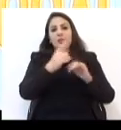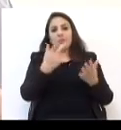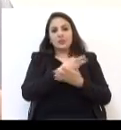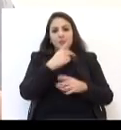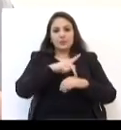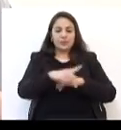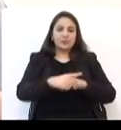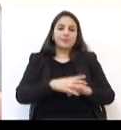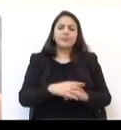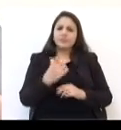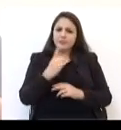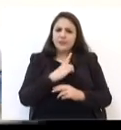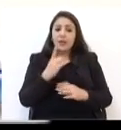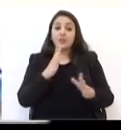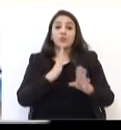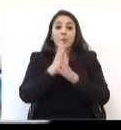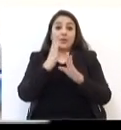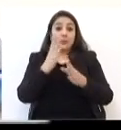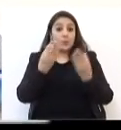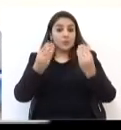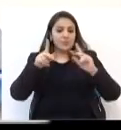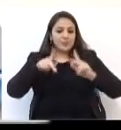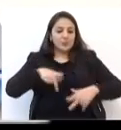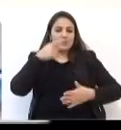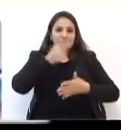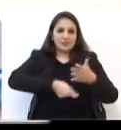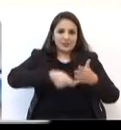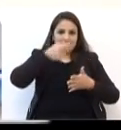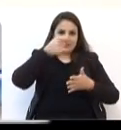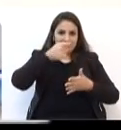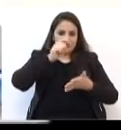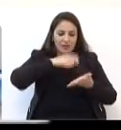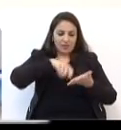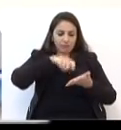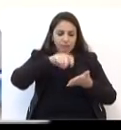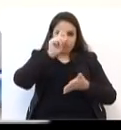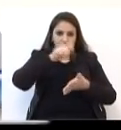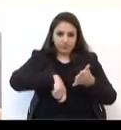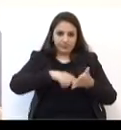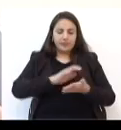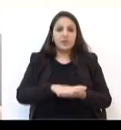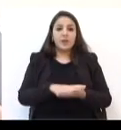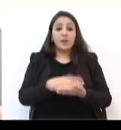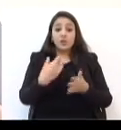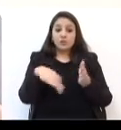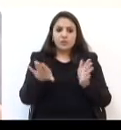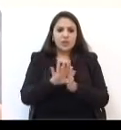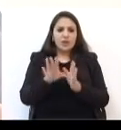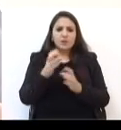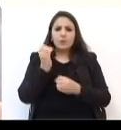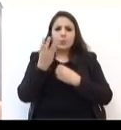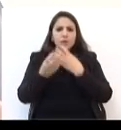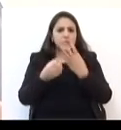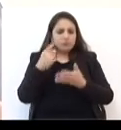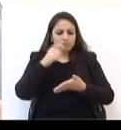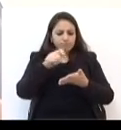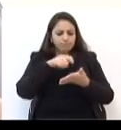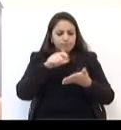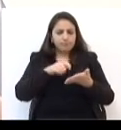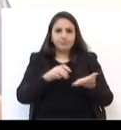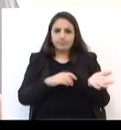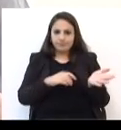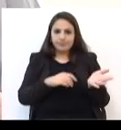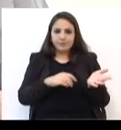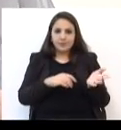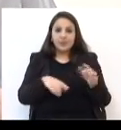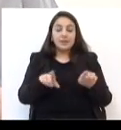Fundo. Tem revelado escritores, muitos escritores chegaram aqui com os poemas manuscritos. O exemplo